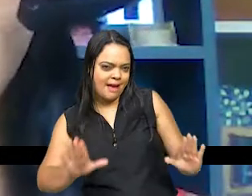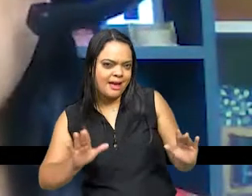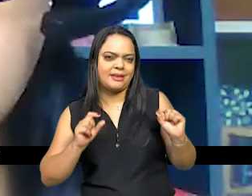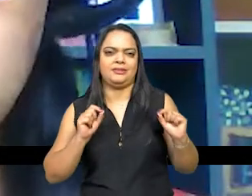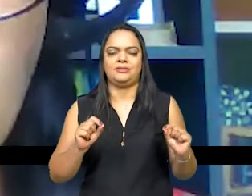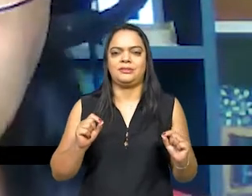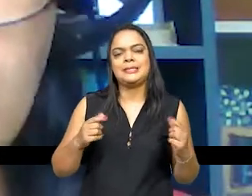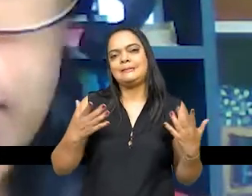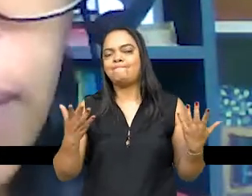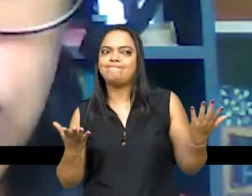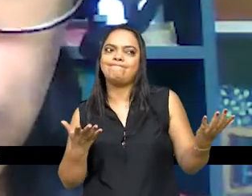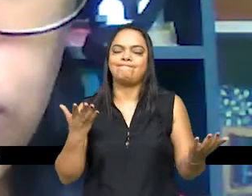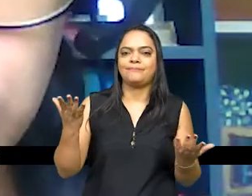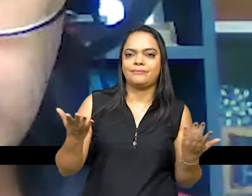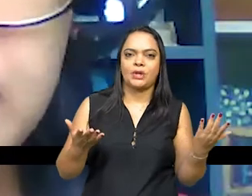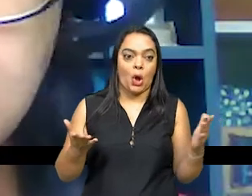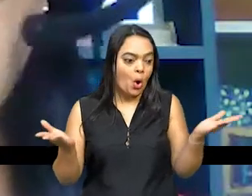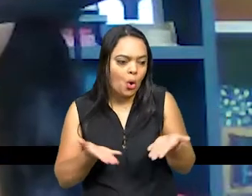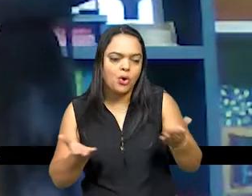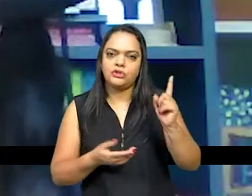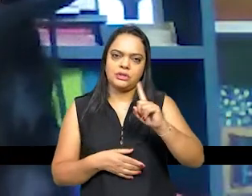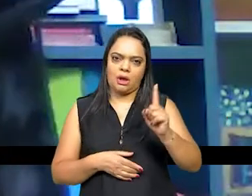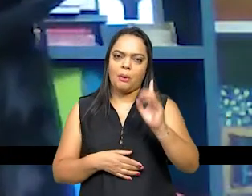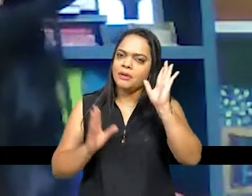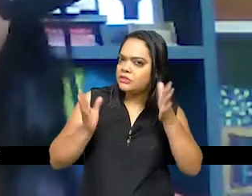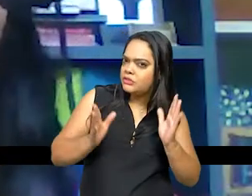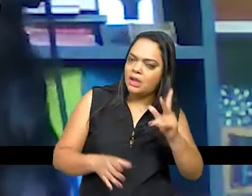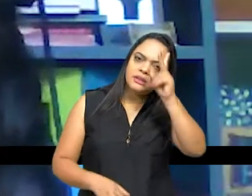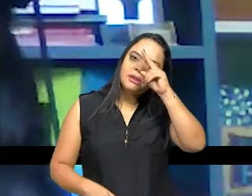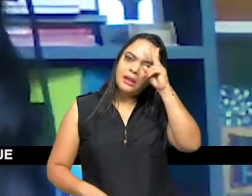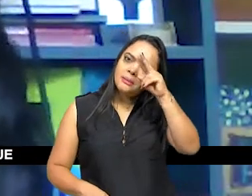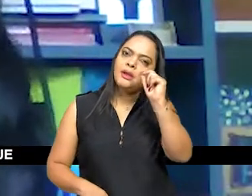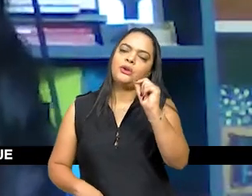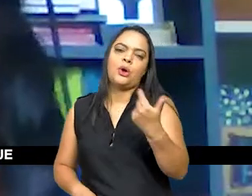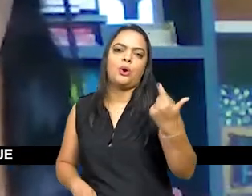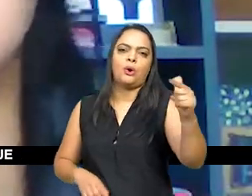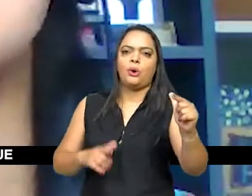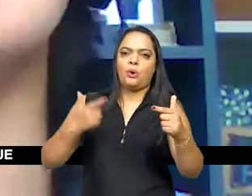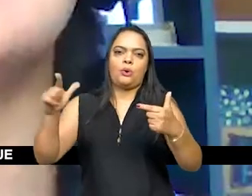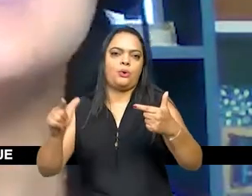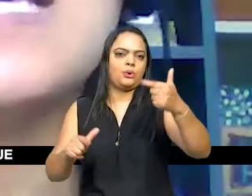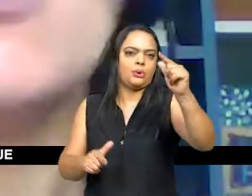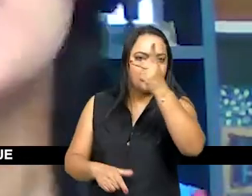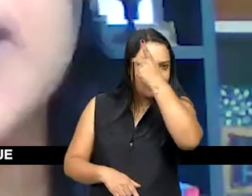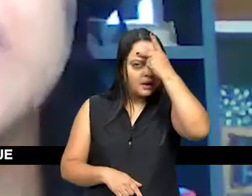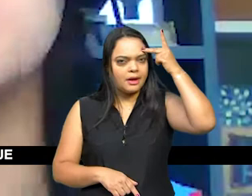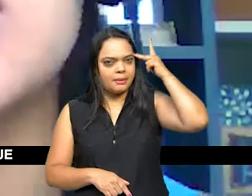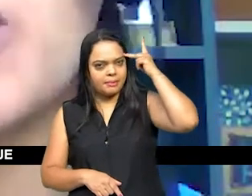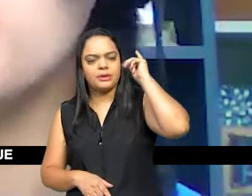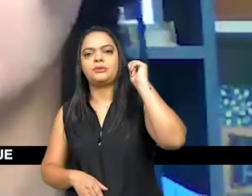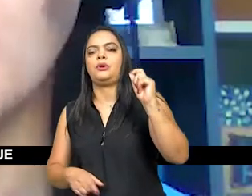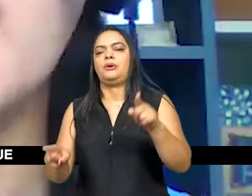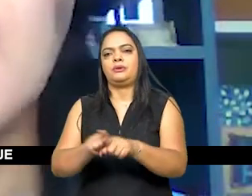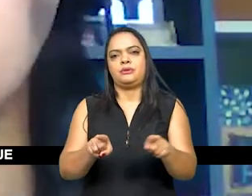tem não é de hoje, mas está sendo resgatado um conjunto de outros intelectuais e orgânicos,